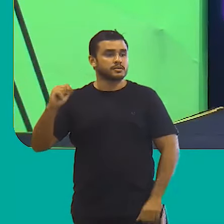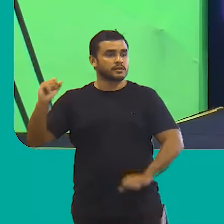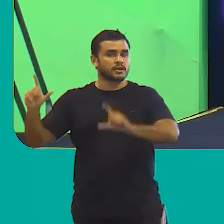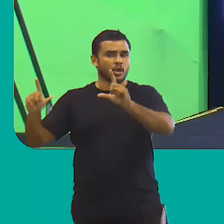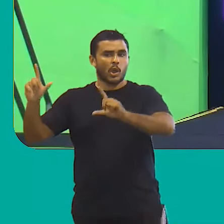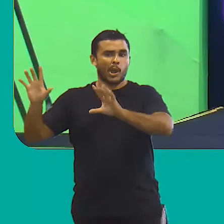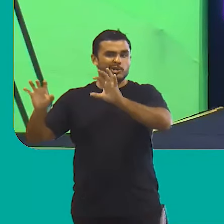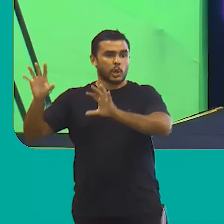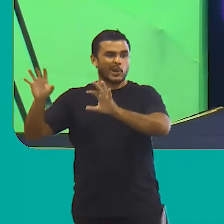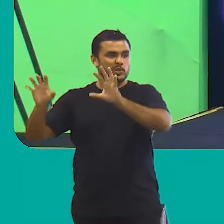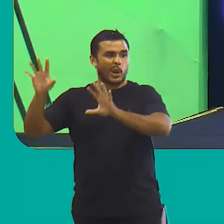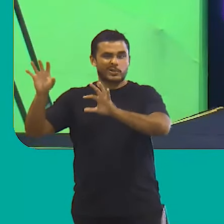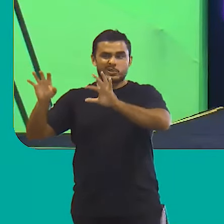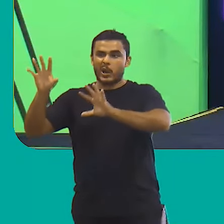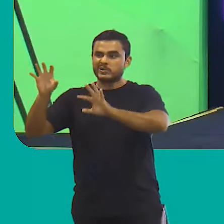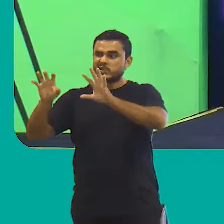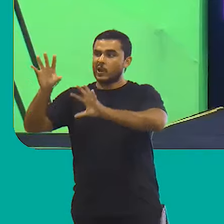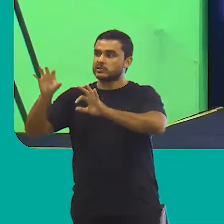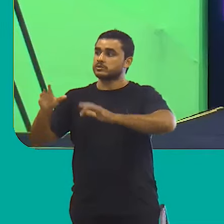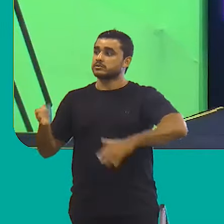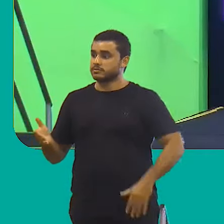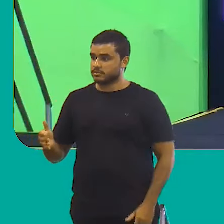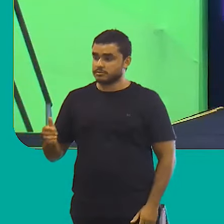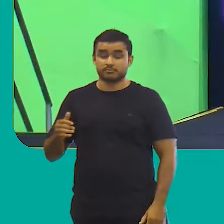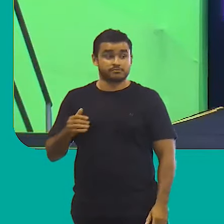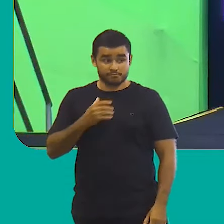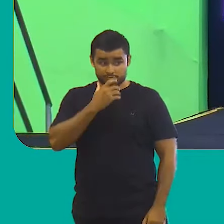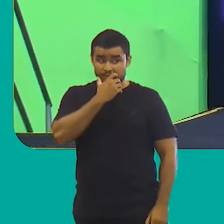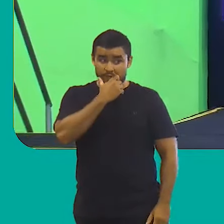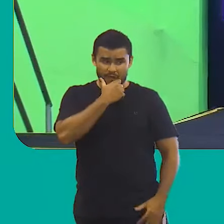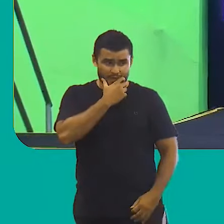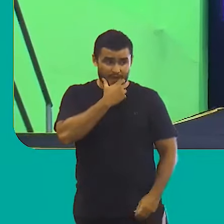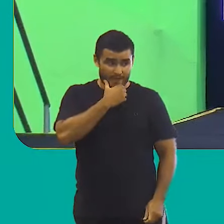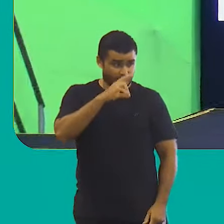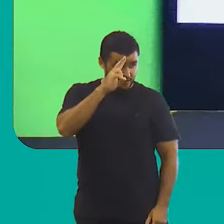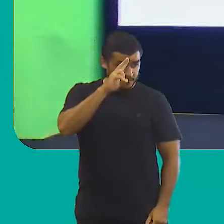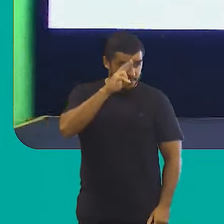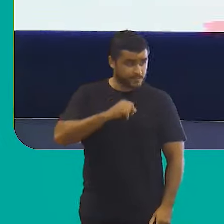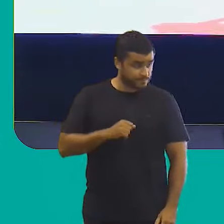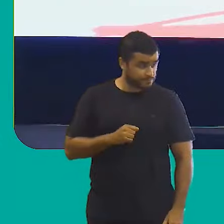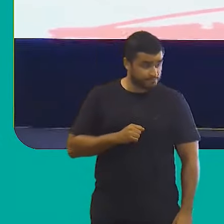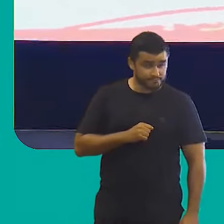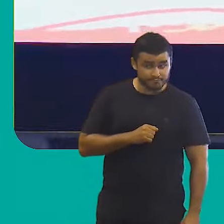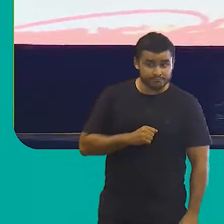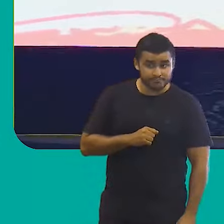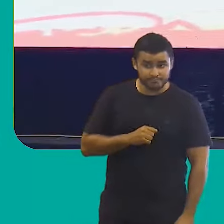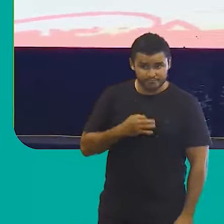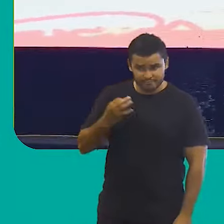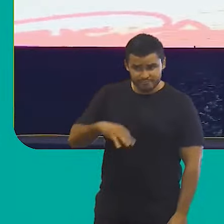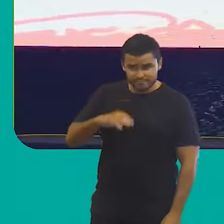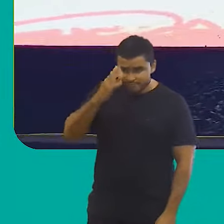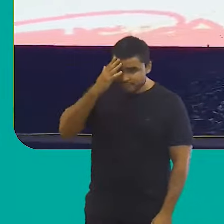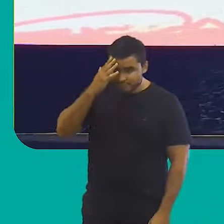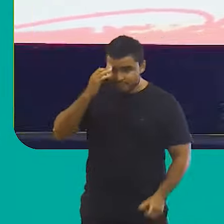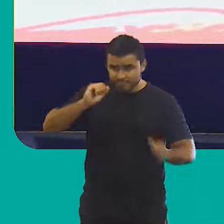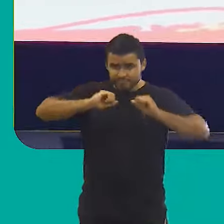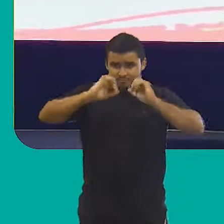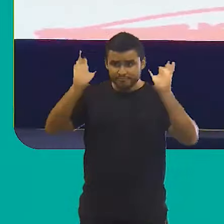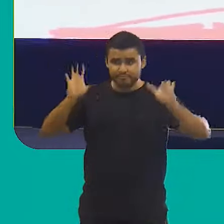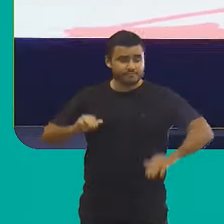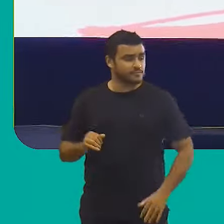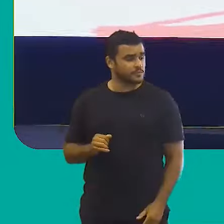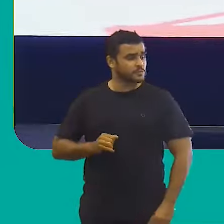Era um barulho mais ou menos assim. Deu para entender essa ideia? Ah, Douglas, onde mais que eu vou ver isso aqui?